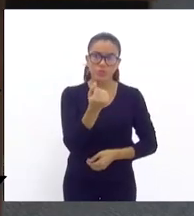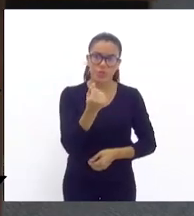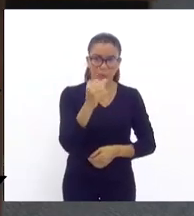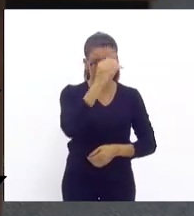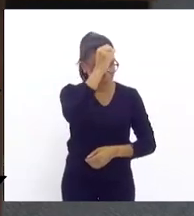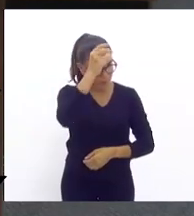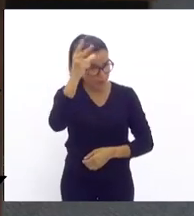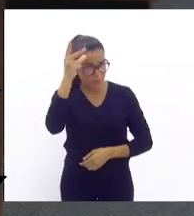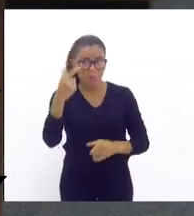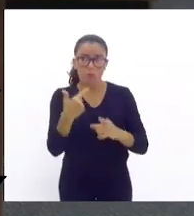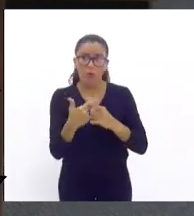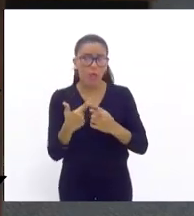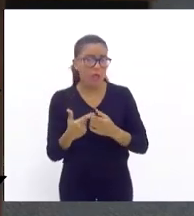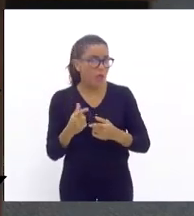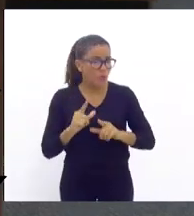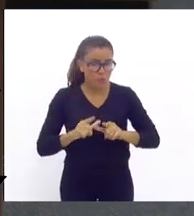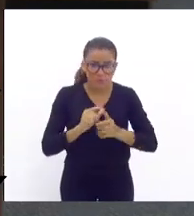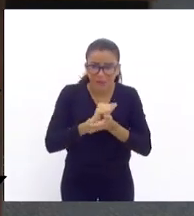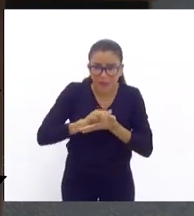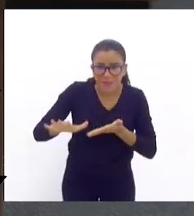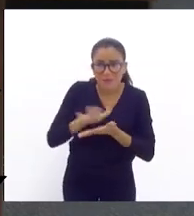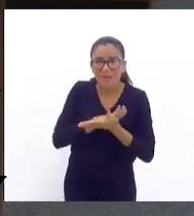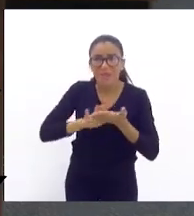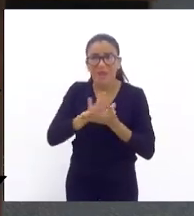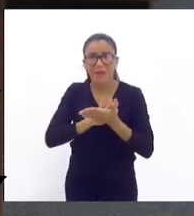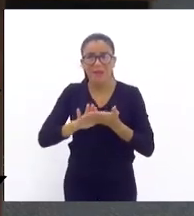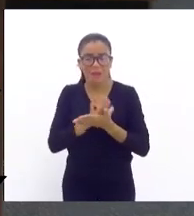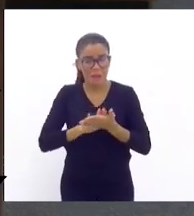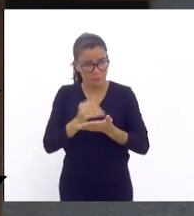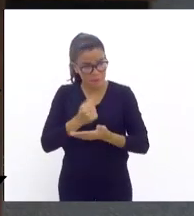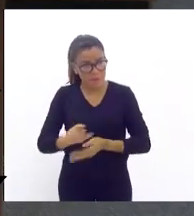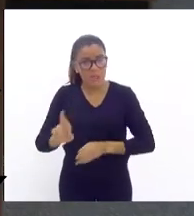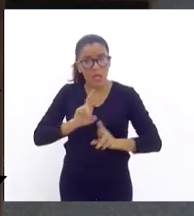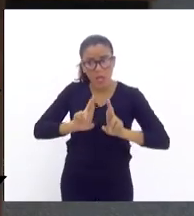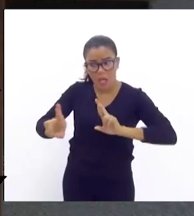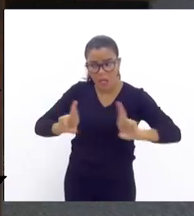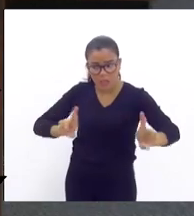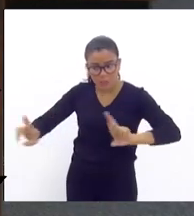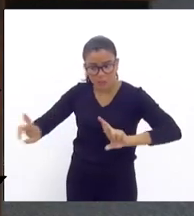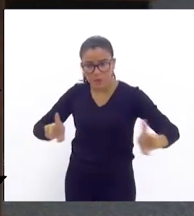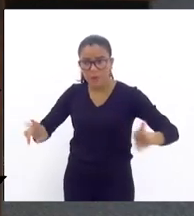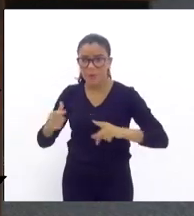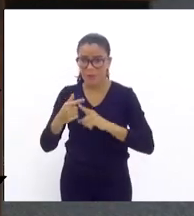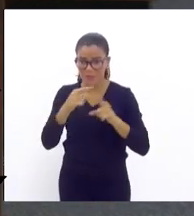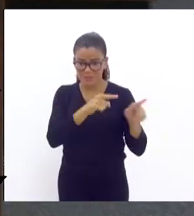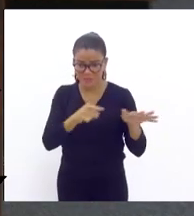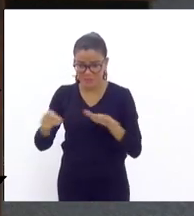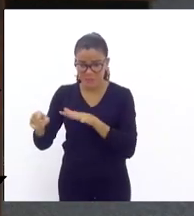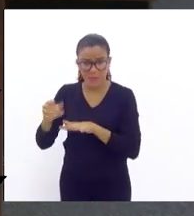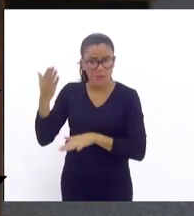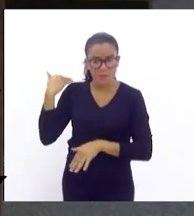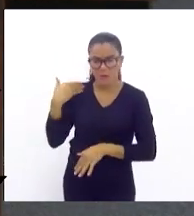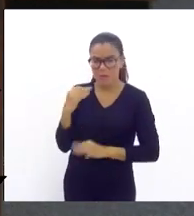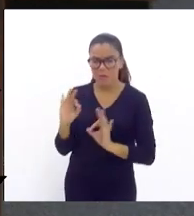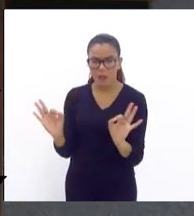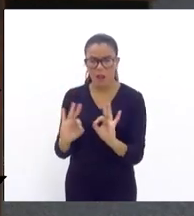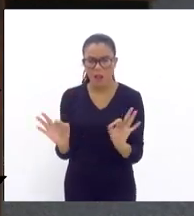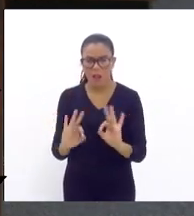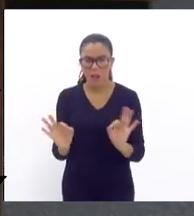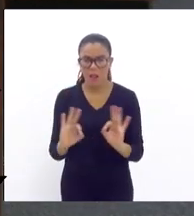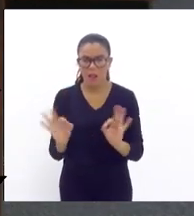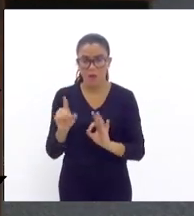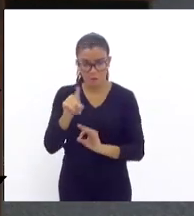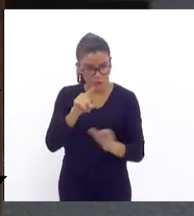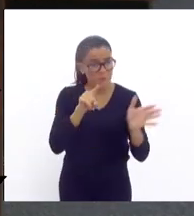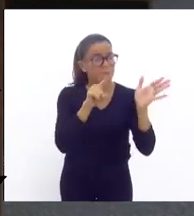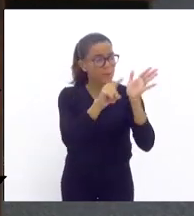nenhum, não gastou dinheiro nenhum. Eles têm que dar essa resposta, porque na semana passada eles não deram. As perguntas vocês fizeram, o